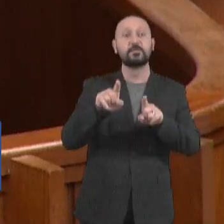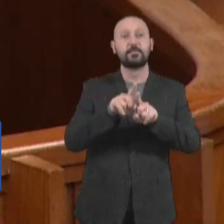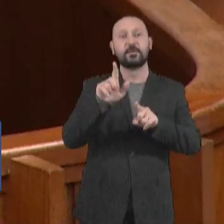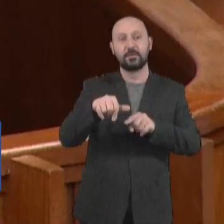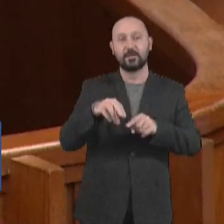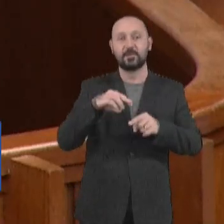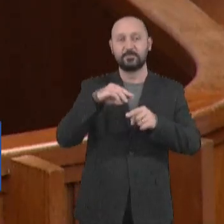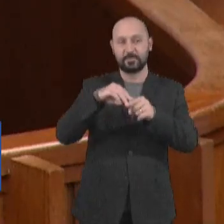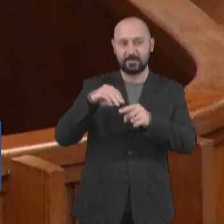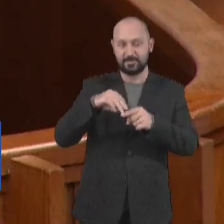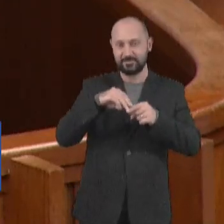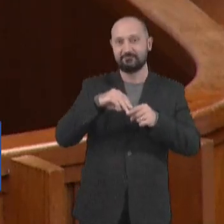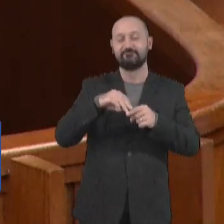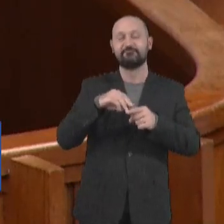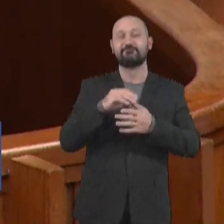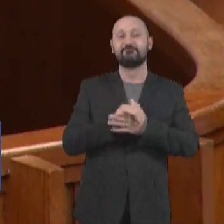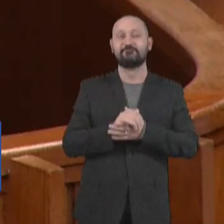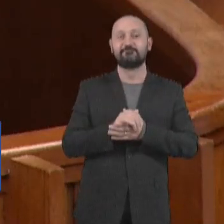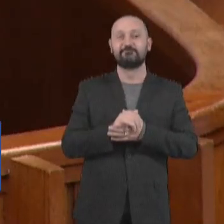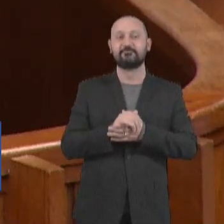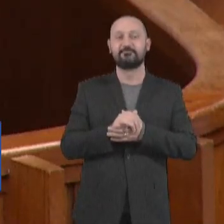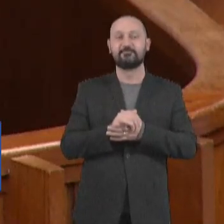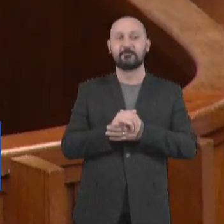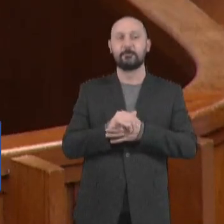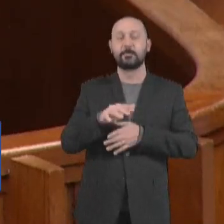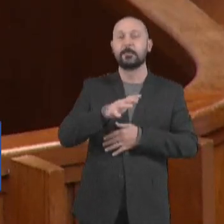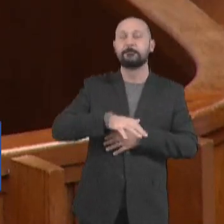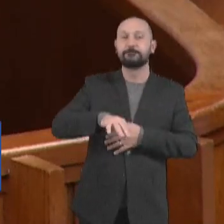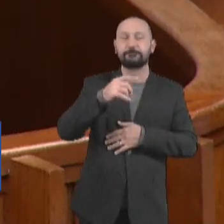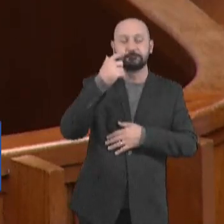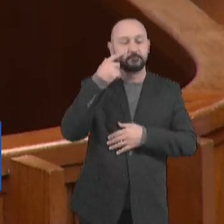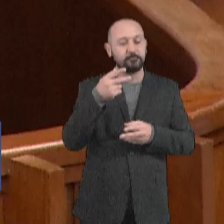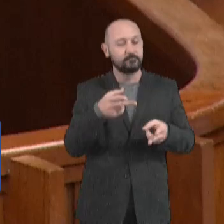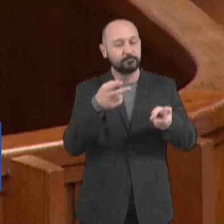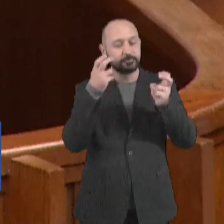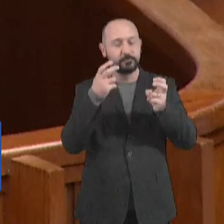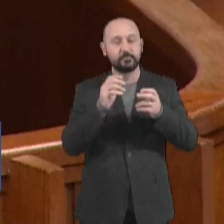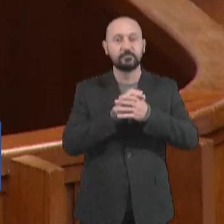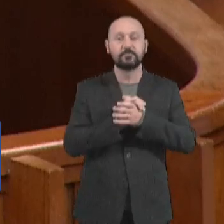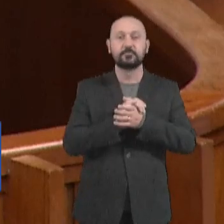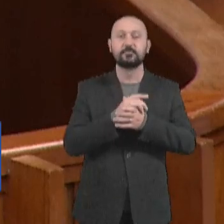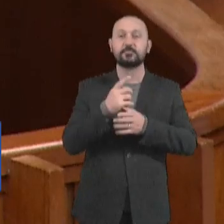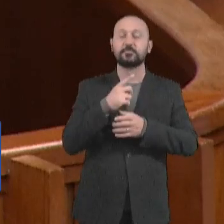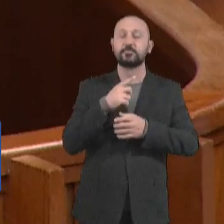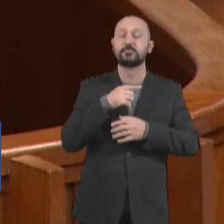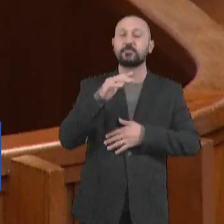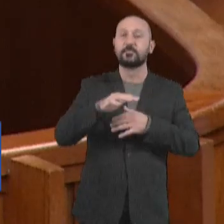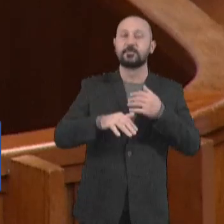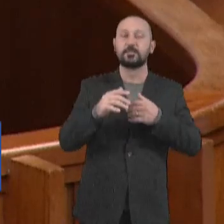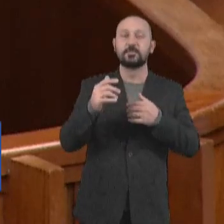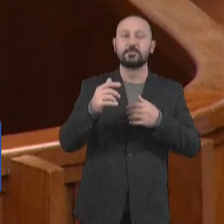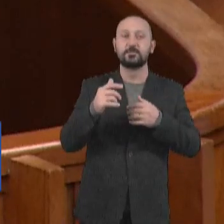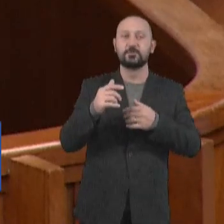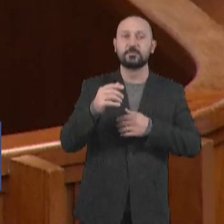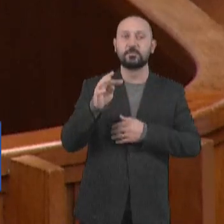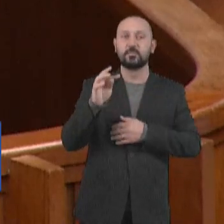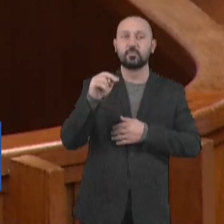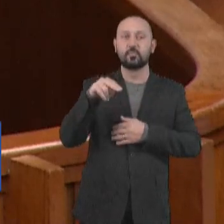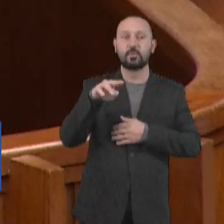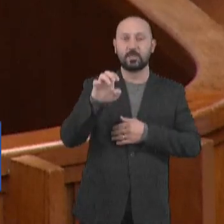Miranda. Então, a gente ali percebia que havia segundo o